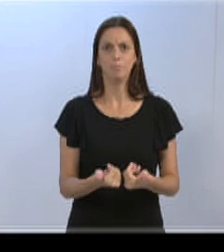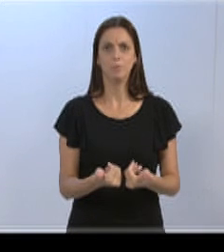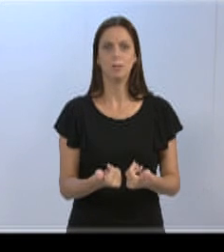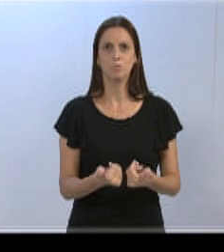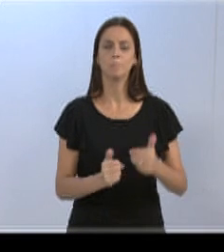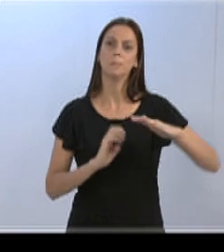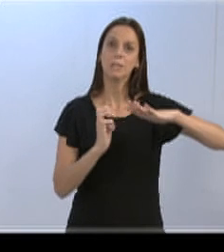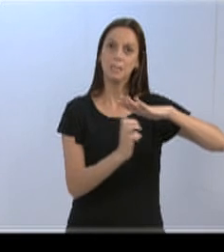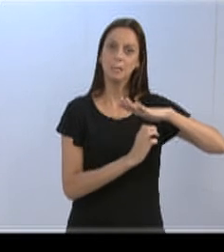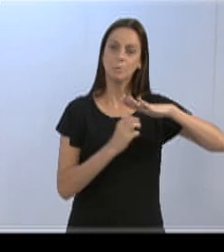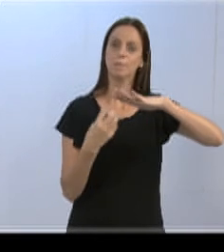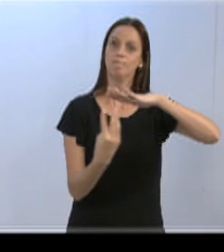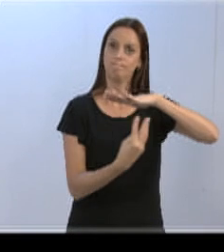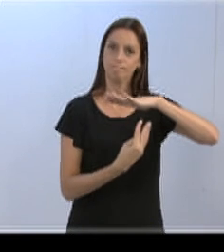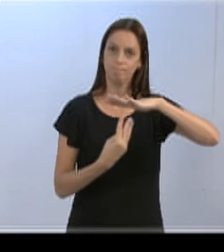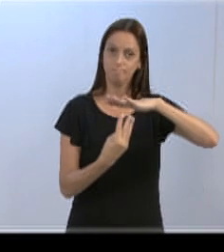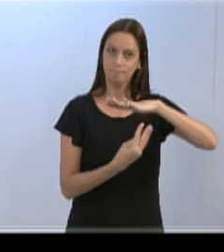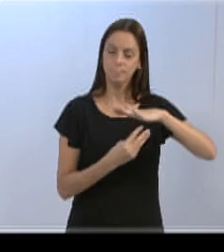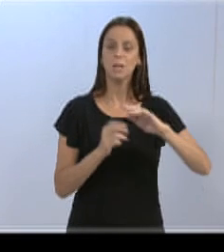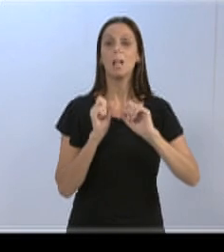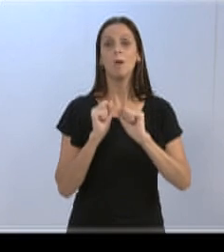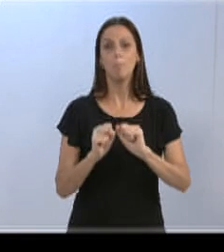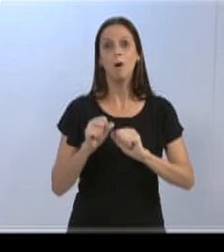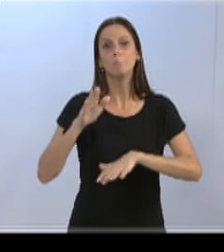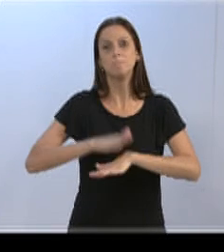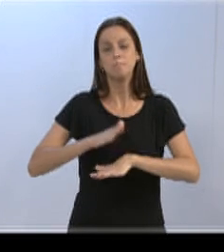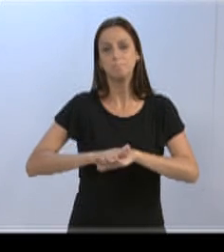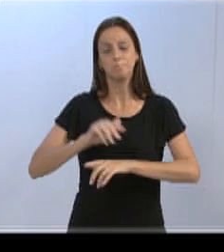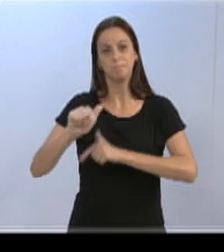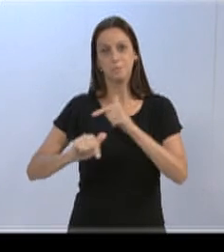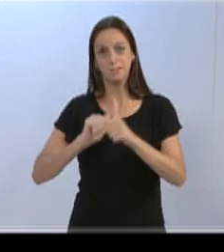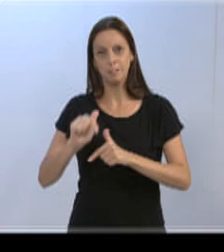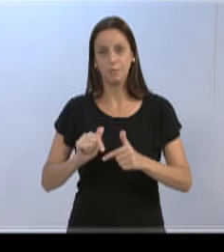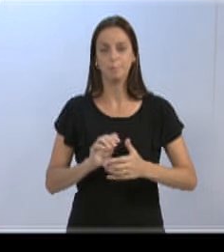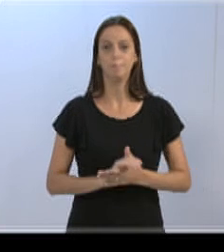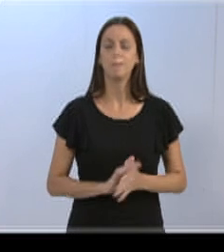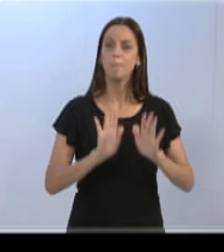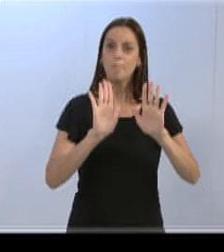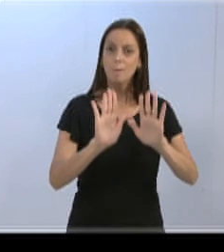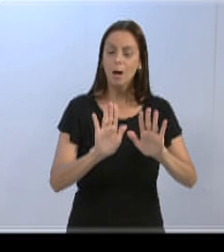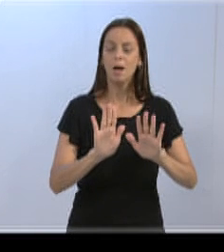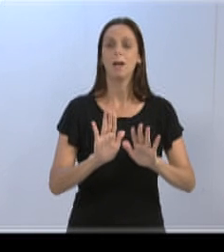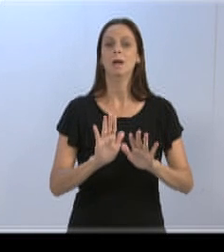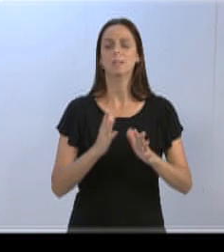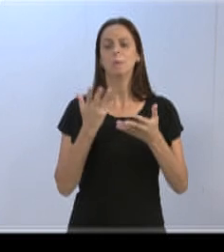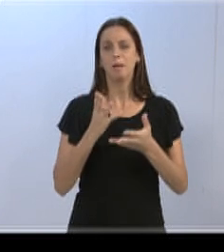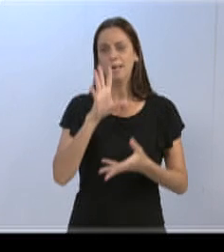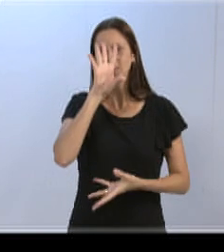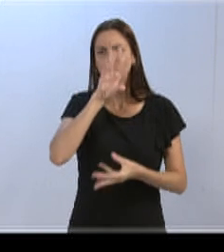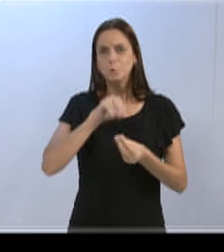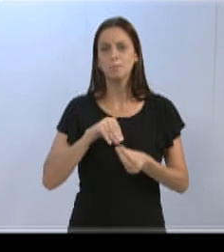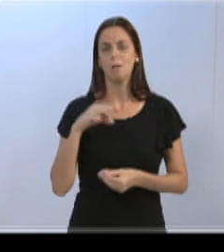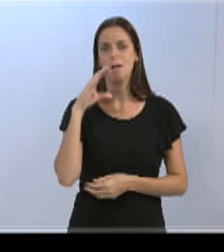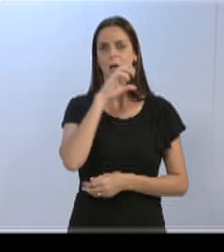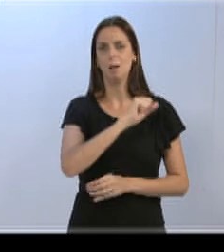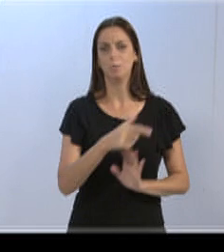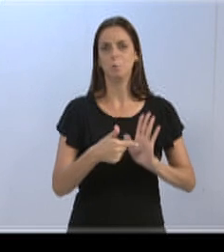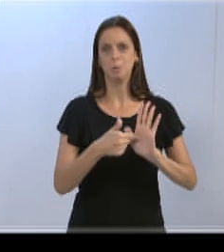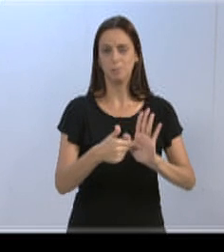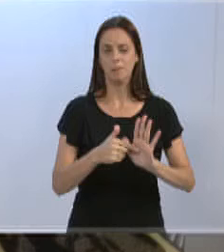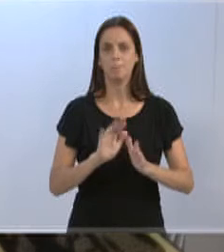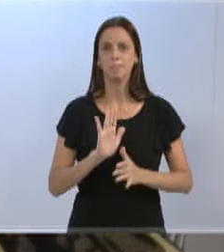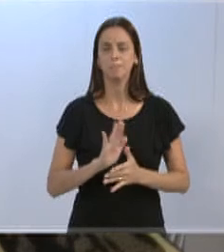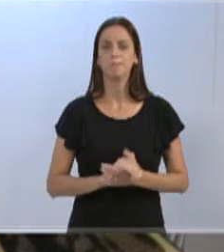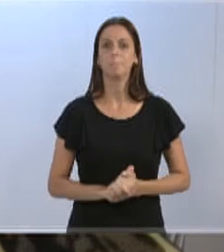empresas terceirizadas, para poder estar executando esse serviço. E eu gostaria só, de forma muito breve, pode tirar lá o slide, por